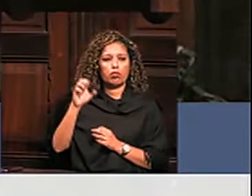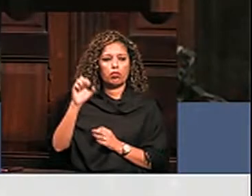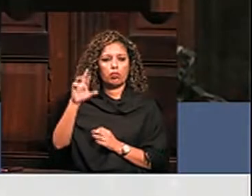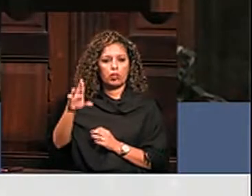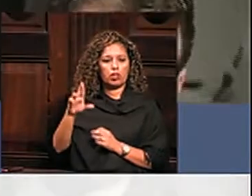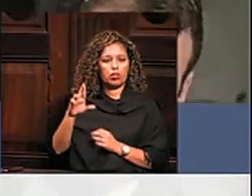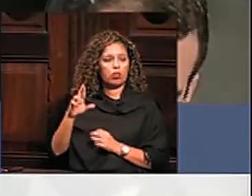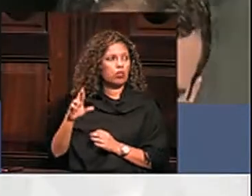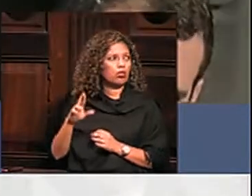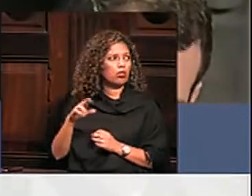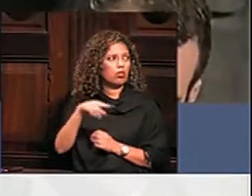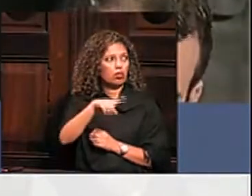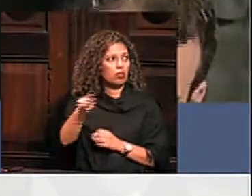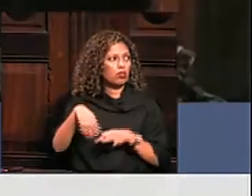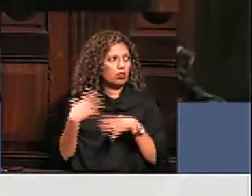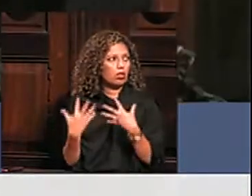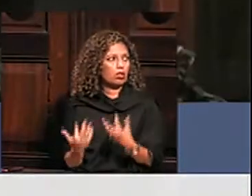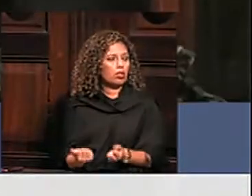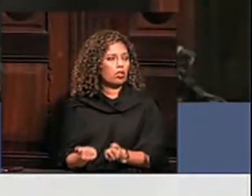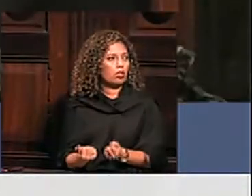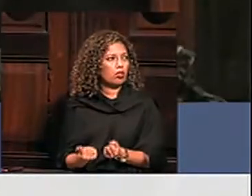Pode.